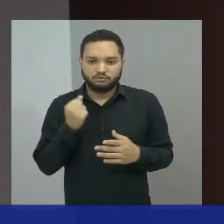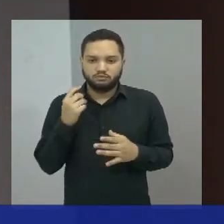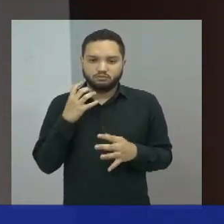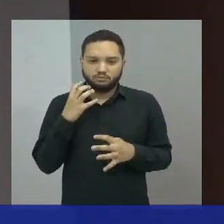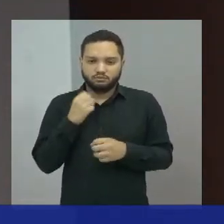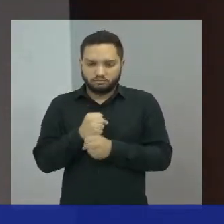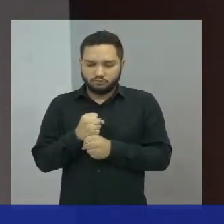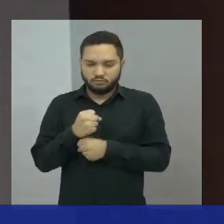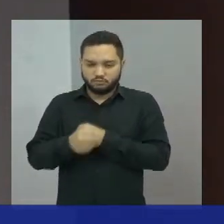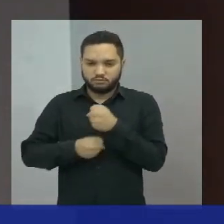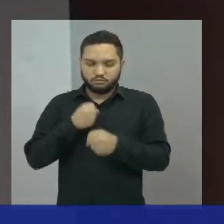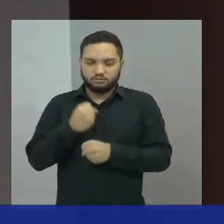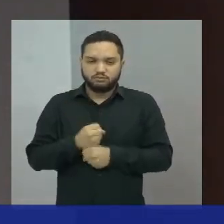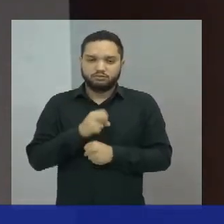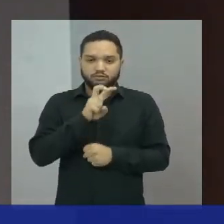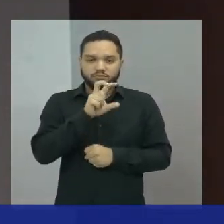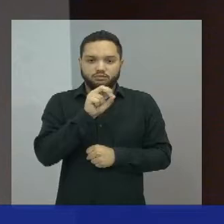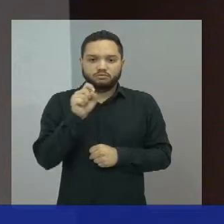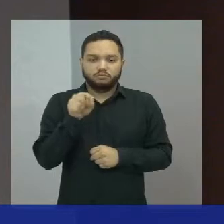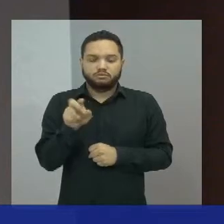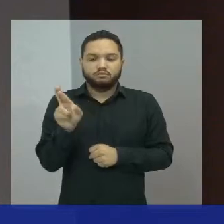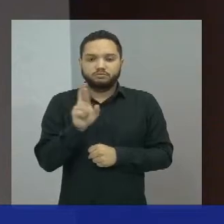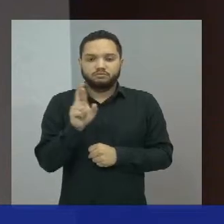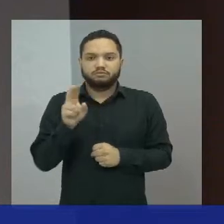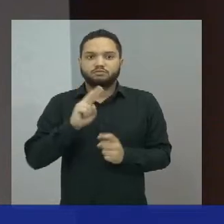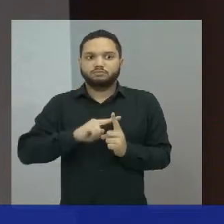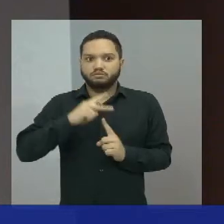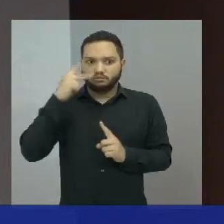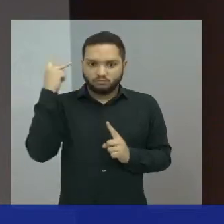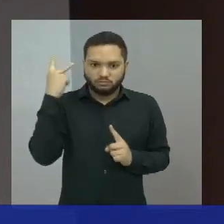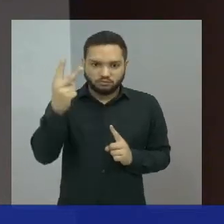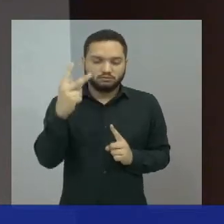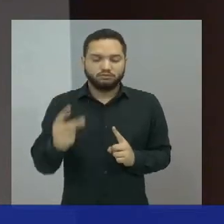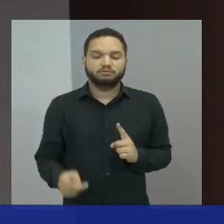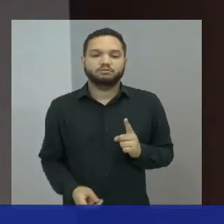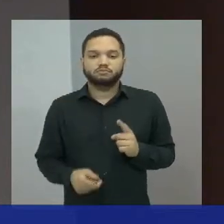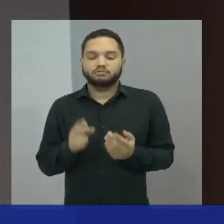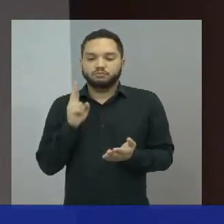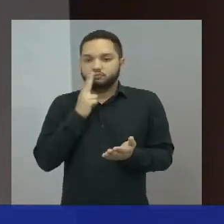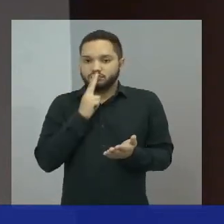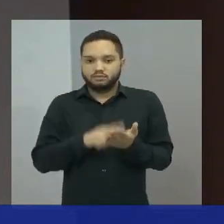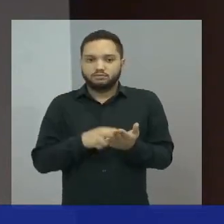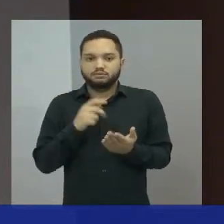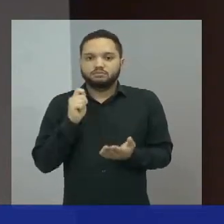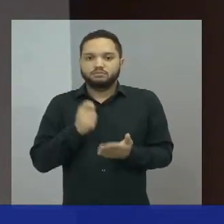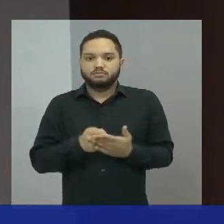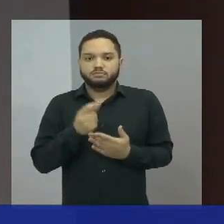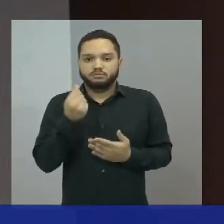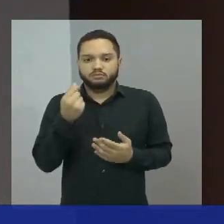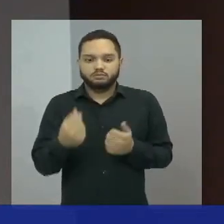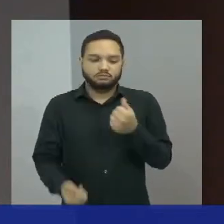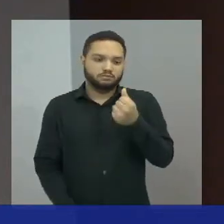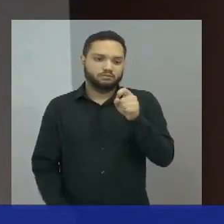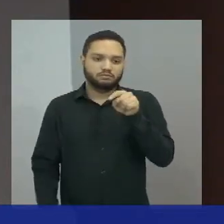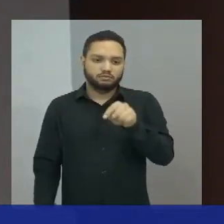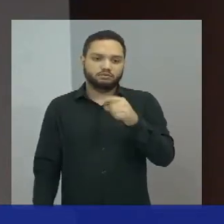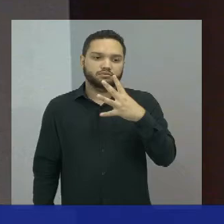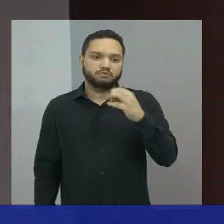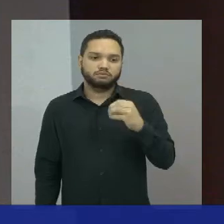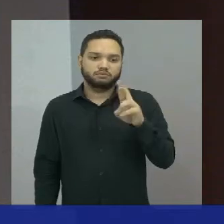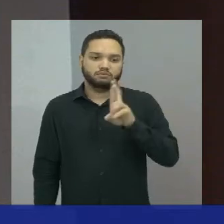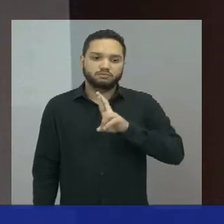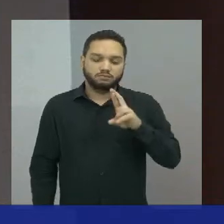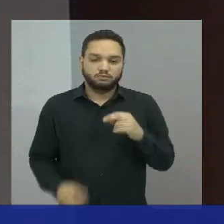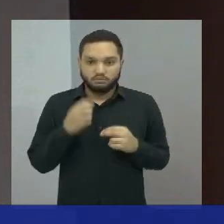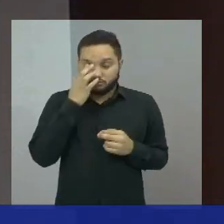faturamento anual de R$ 500 mil, o valor da multa é maior. A infração grave ambiental fica em R$ 11.040.